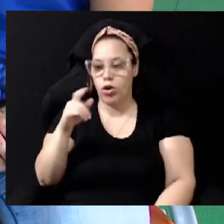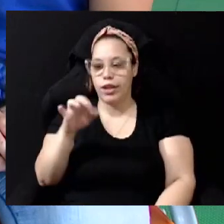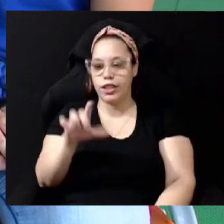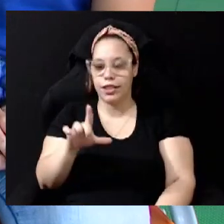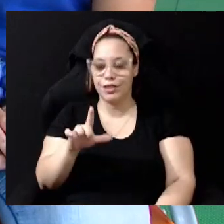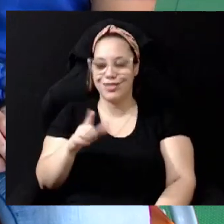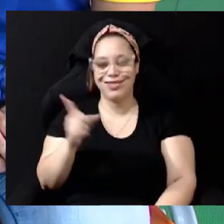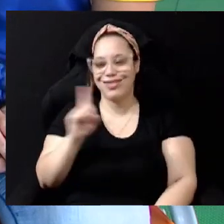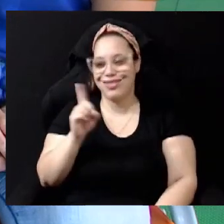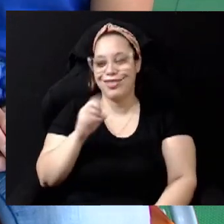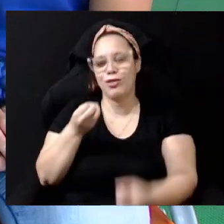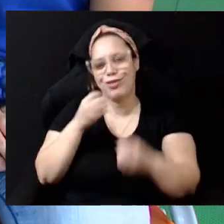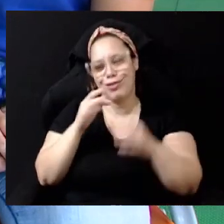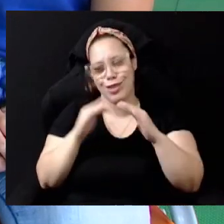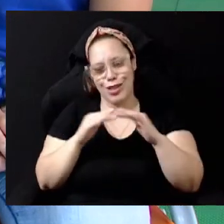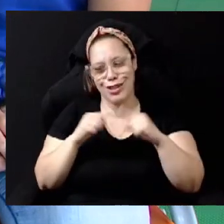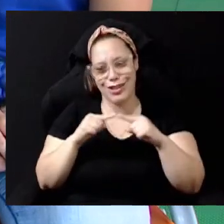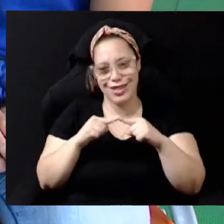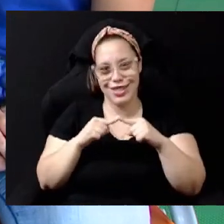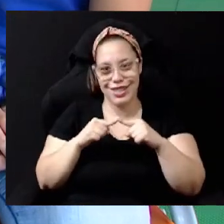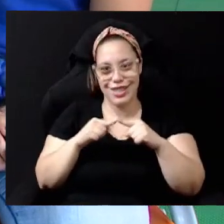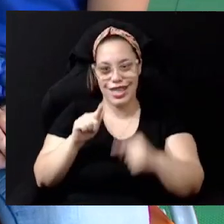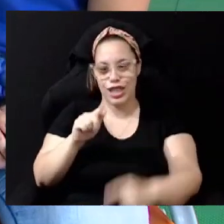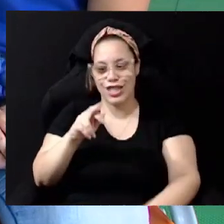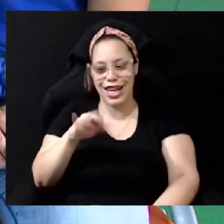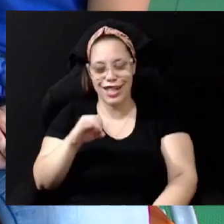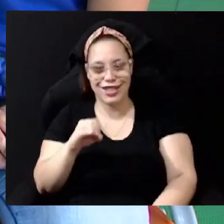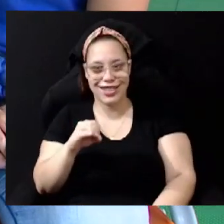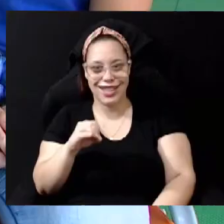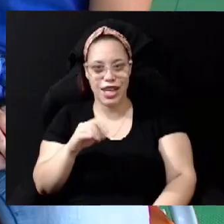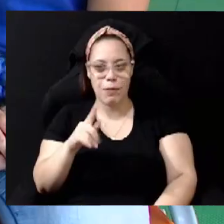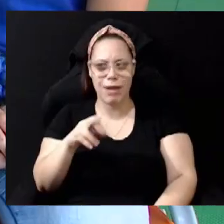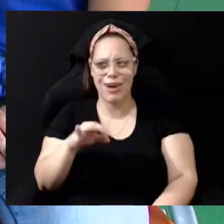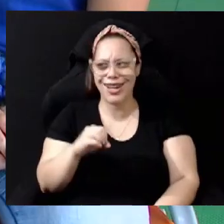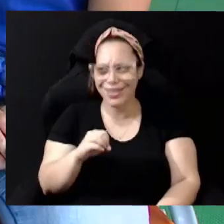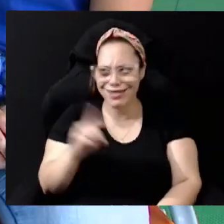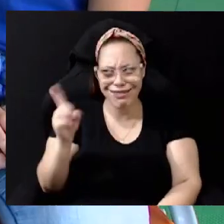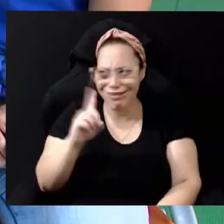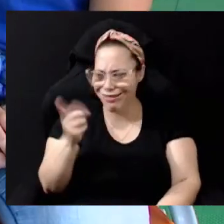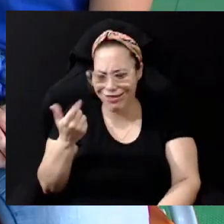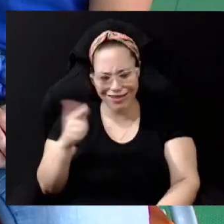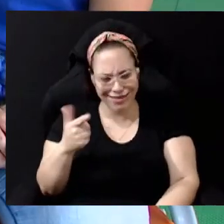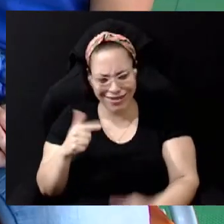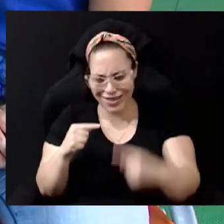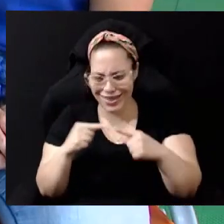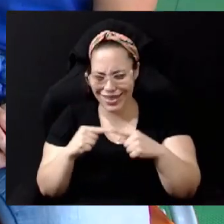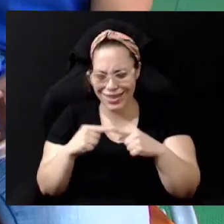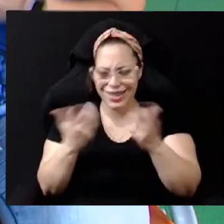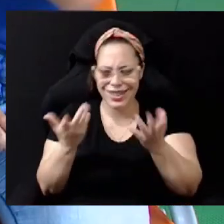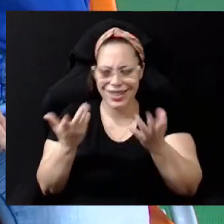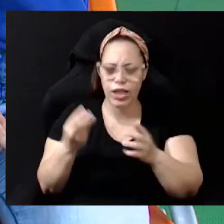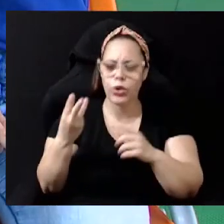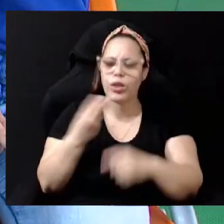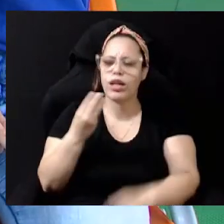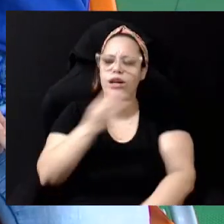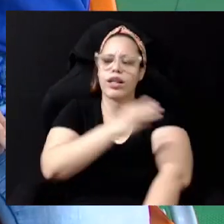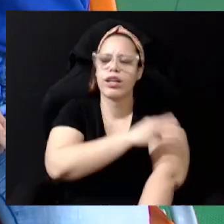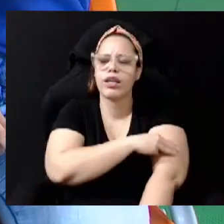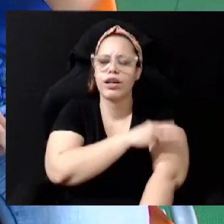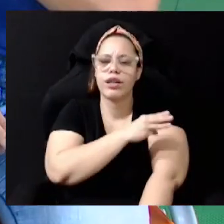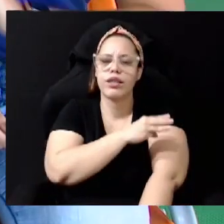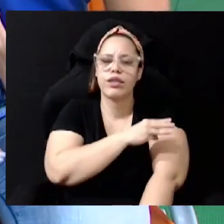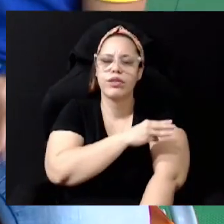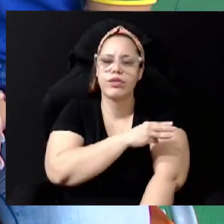palavra colegial, né, É verdade. Fernanda? Vamos combinar, né? Não, a mesma coisa que ginásio, né? Ginásio primário também não existe. Então, o que seria o